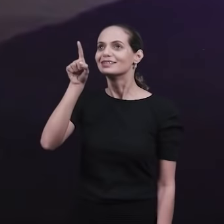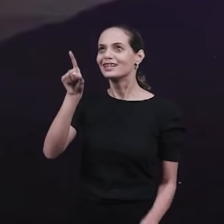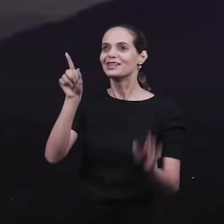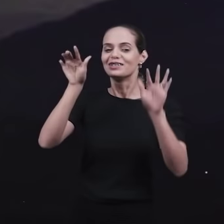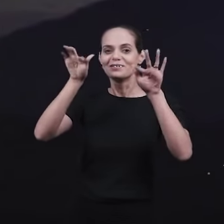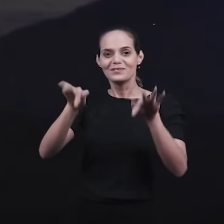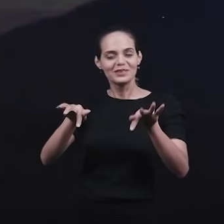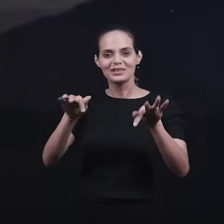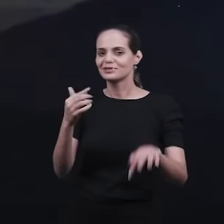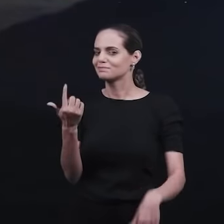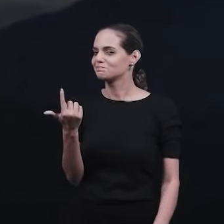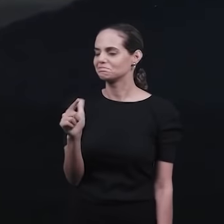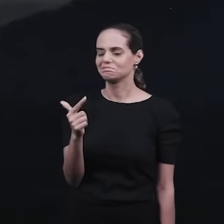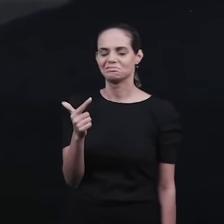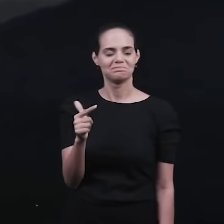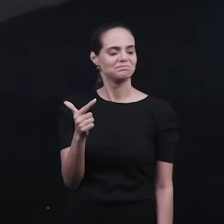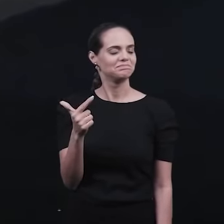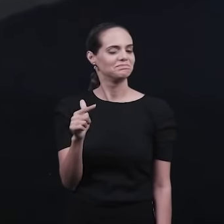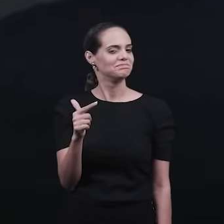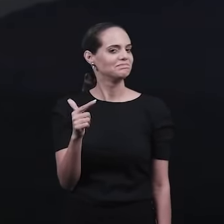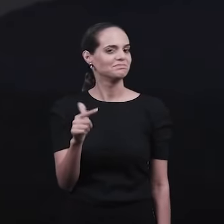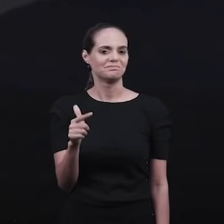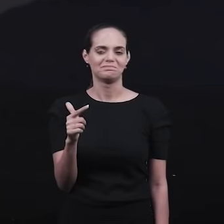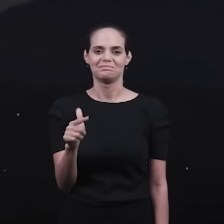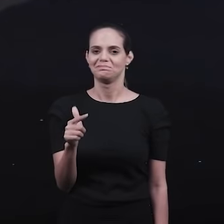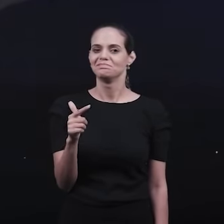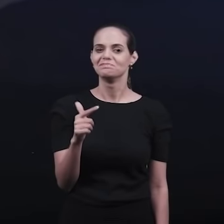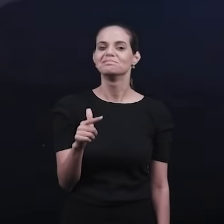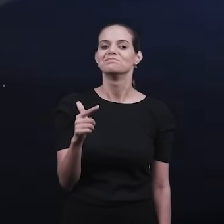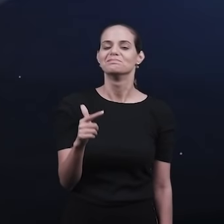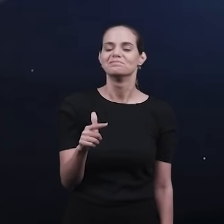ela nunca findará.